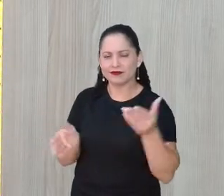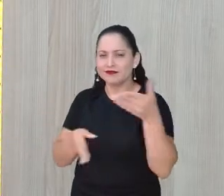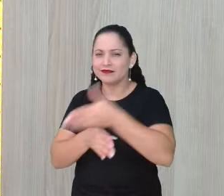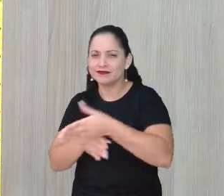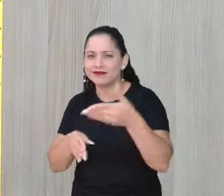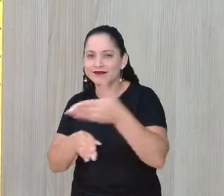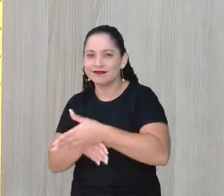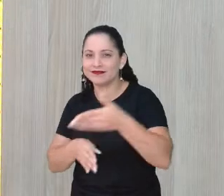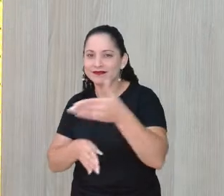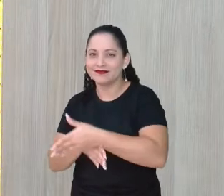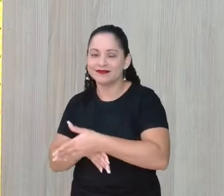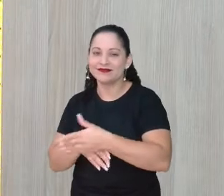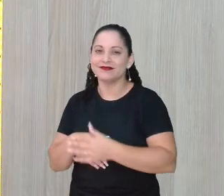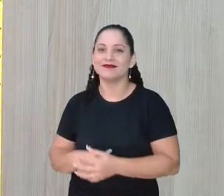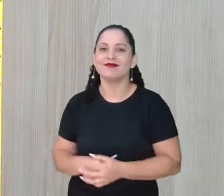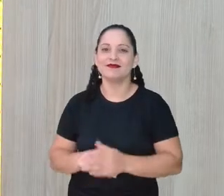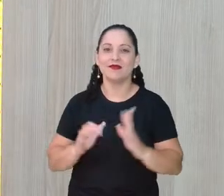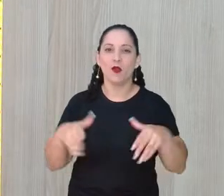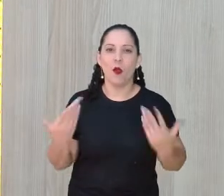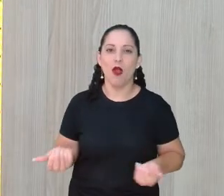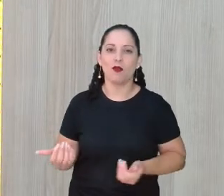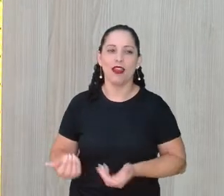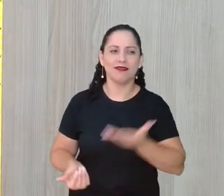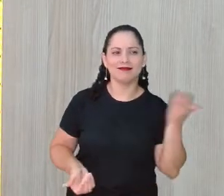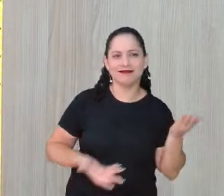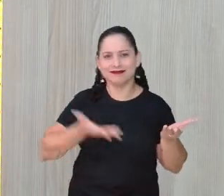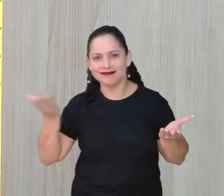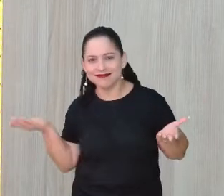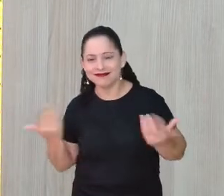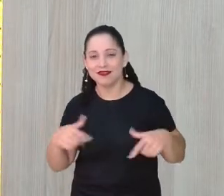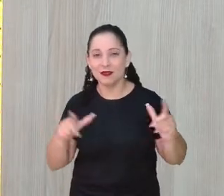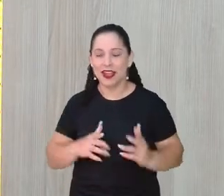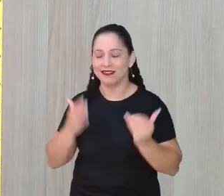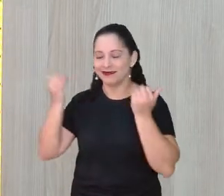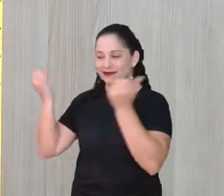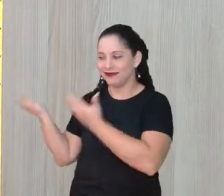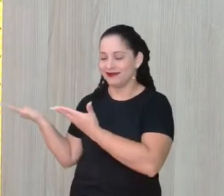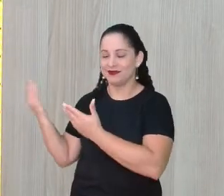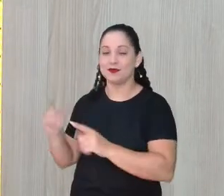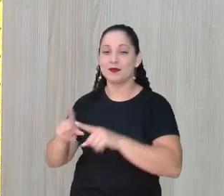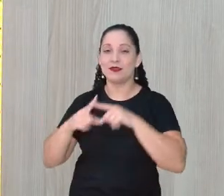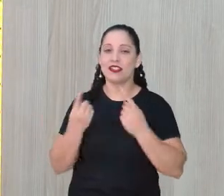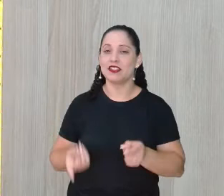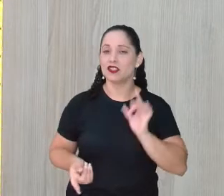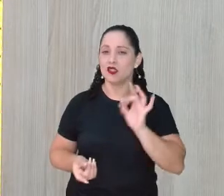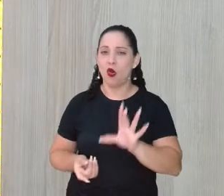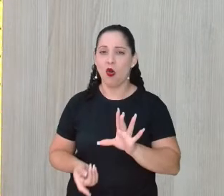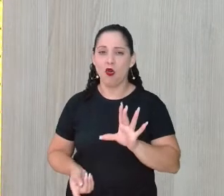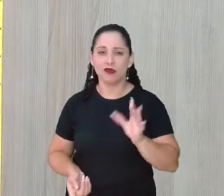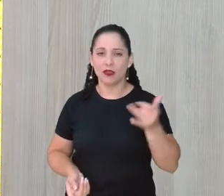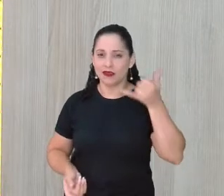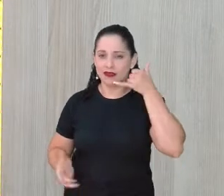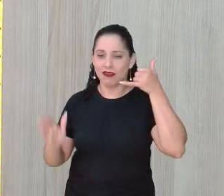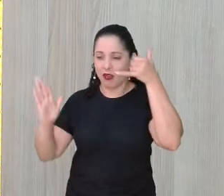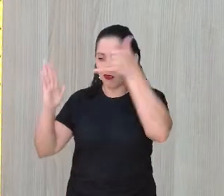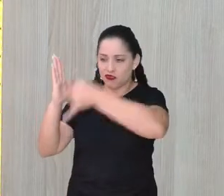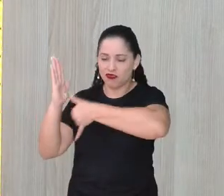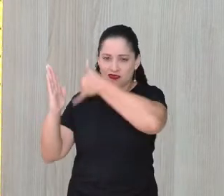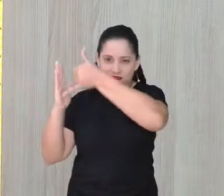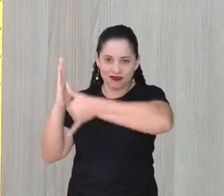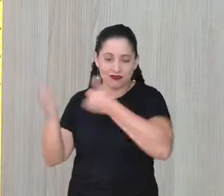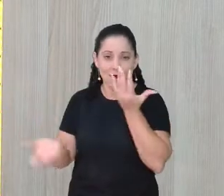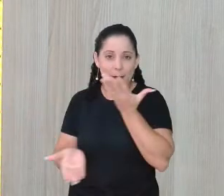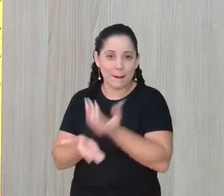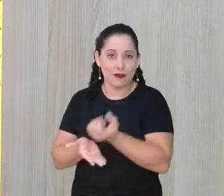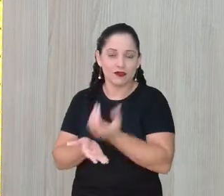embanando aqui com essa questão da lateralidade aqui das câmeras. Mas vejam, é só apontar o celular, baixa o aplicativo do Educa